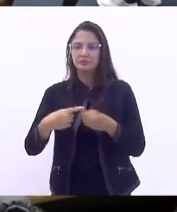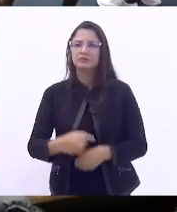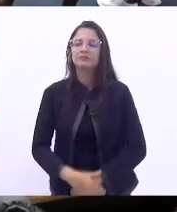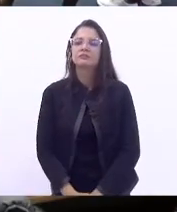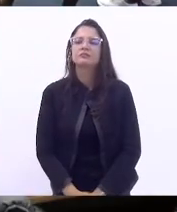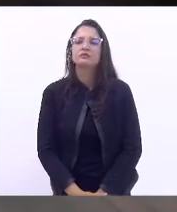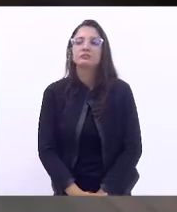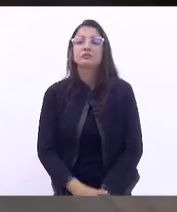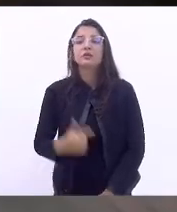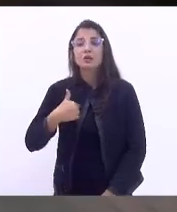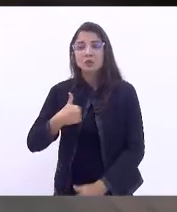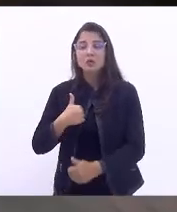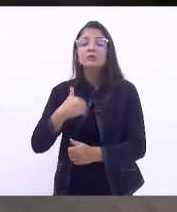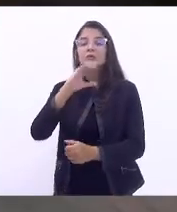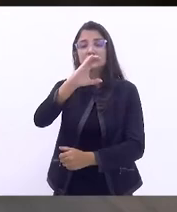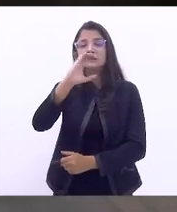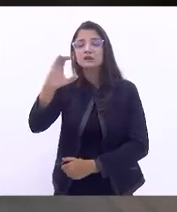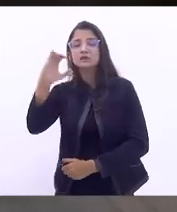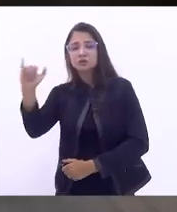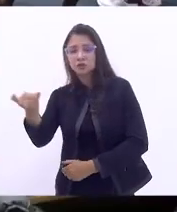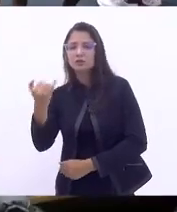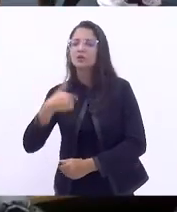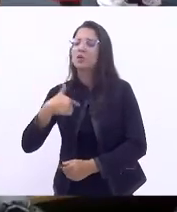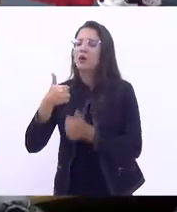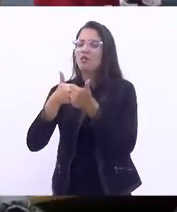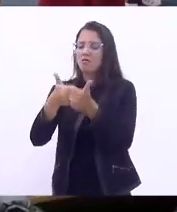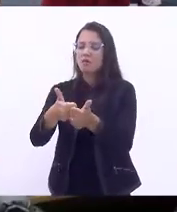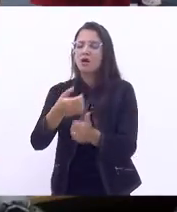Acompanha o parecer da CCJ, presidente.